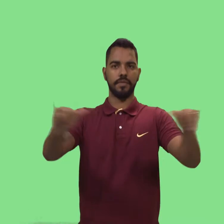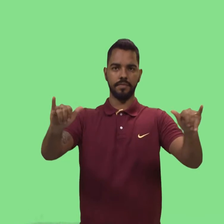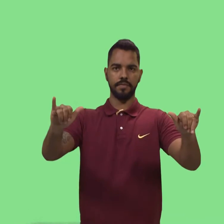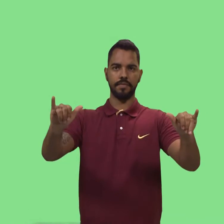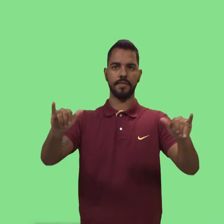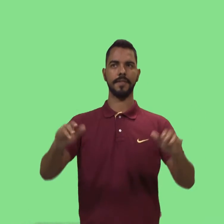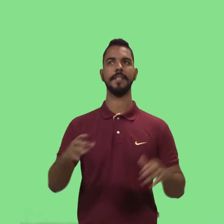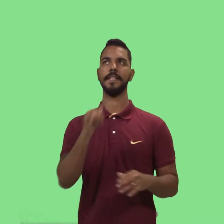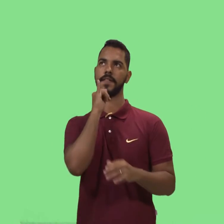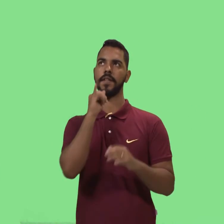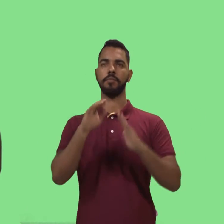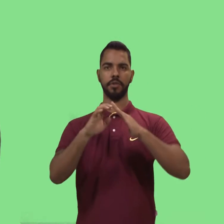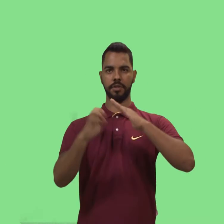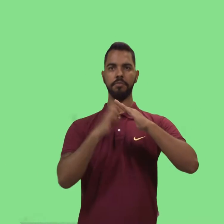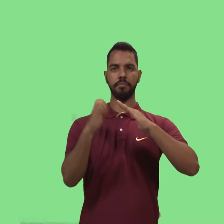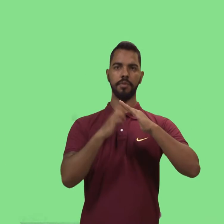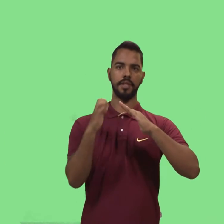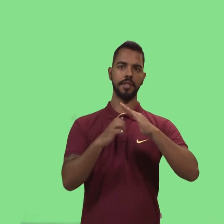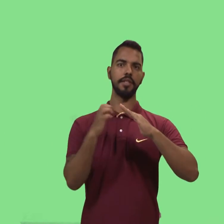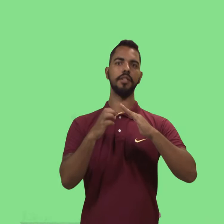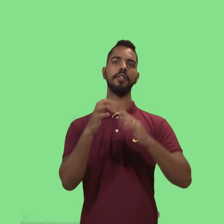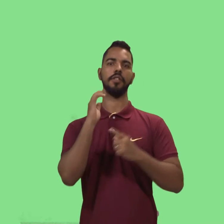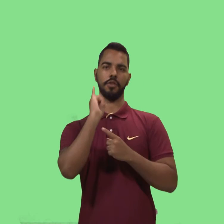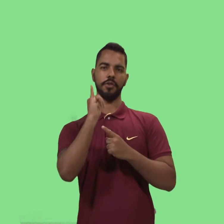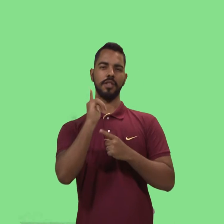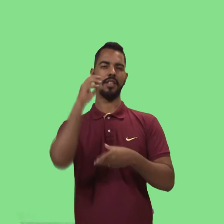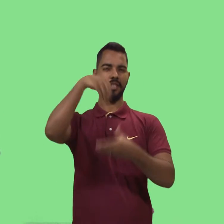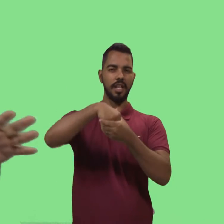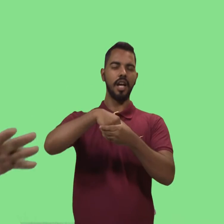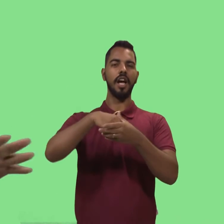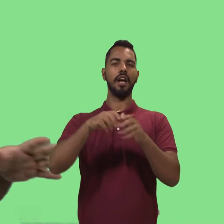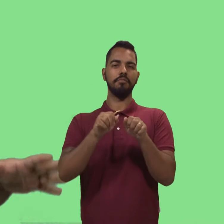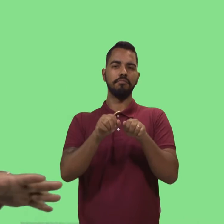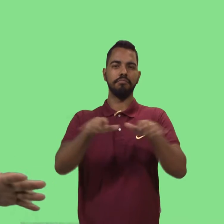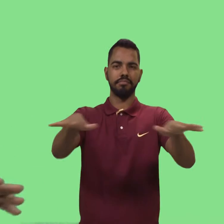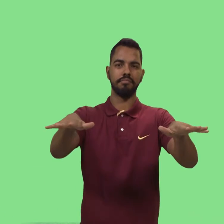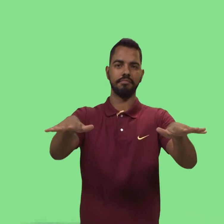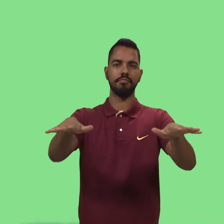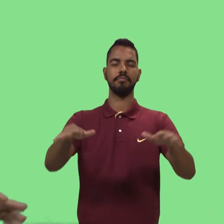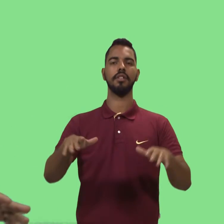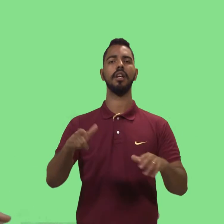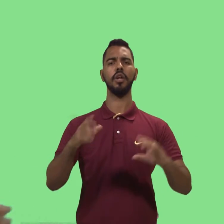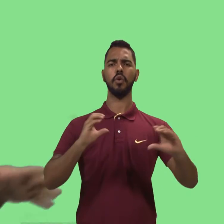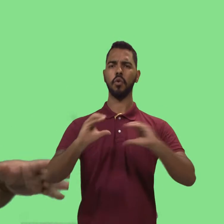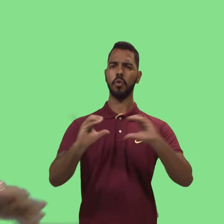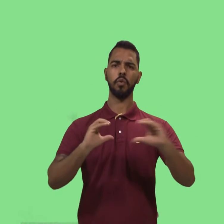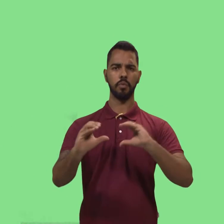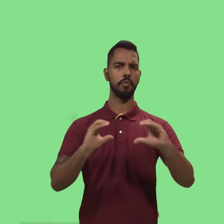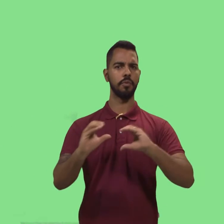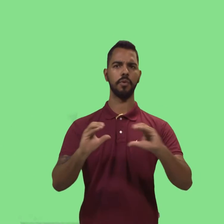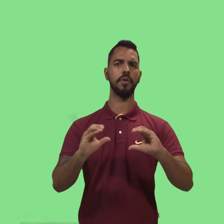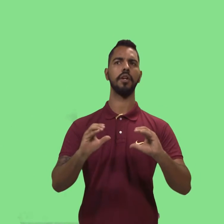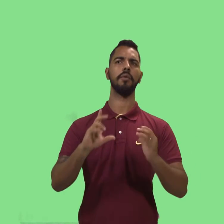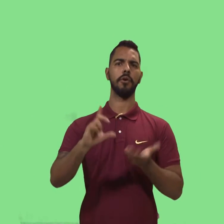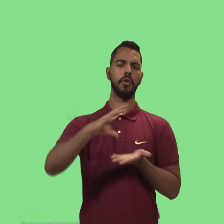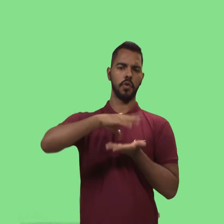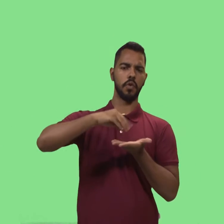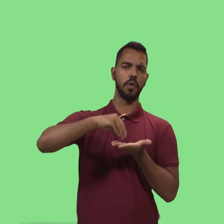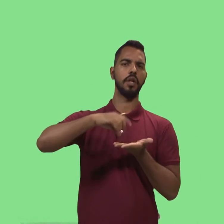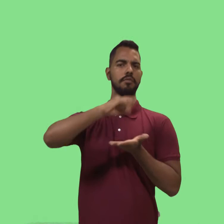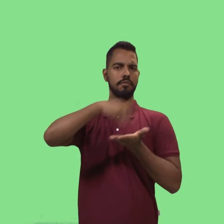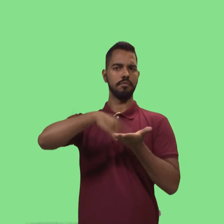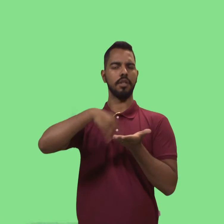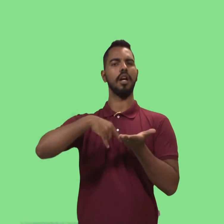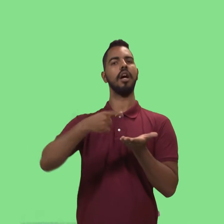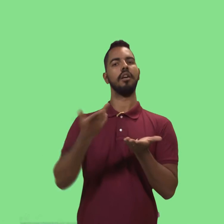notícias relativas à empresa, de uma forma geral. É toda a comunicação reproduzida em vias, cópias, como